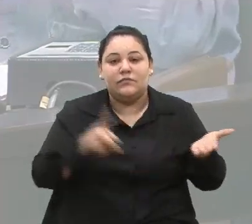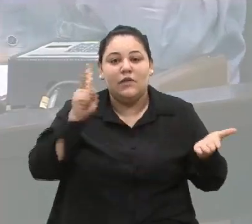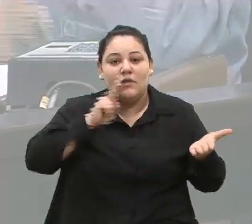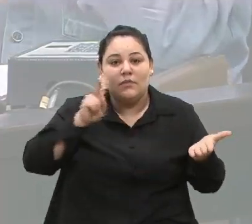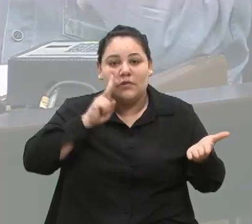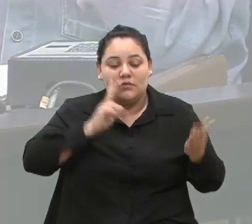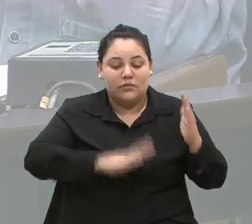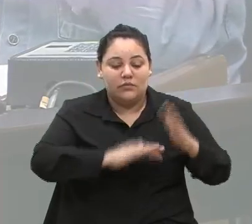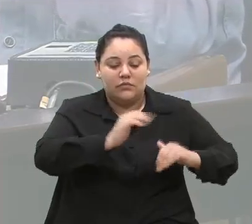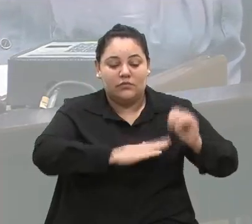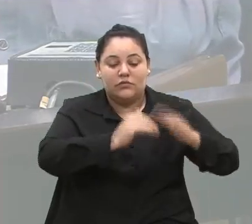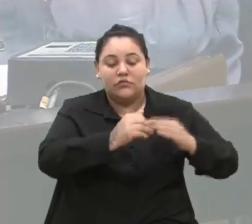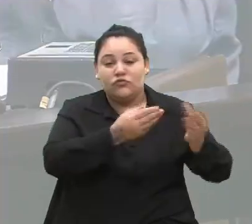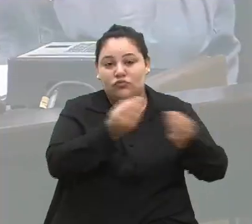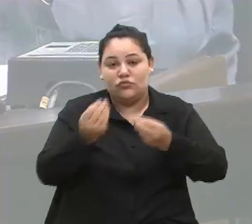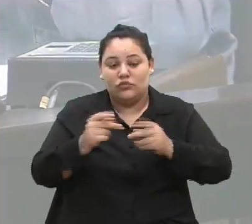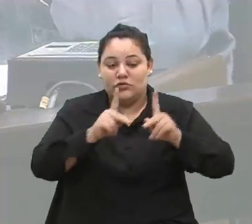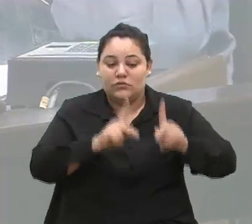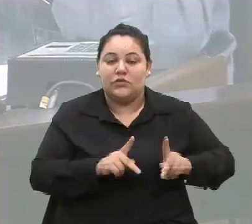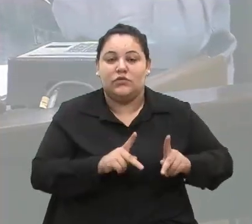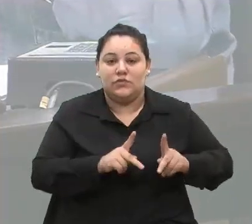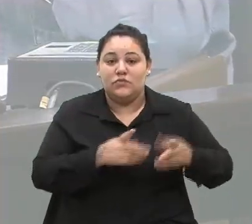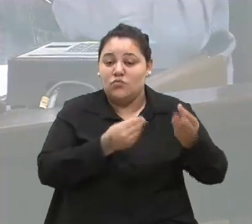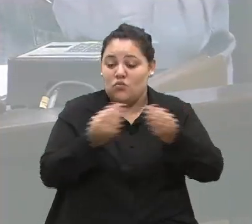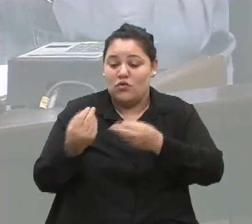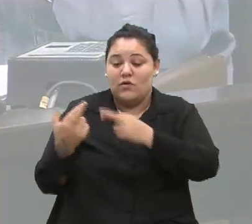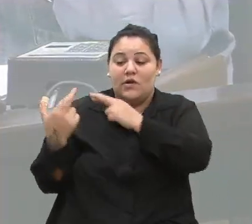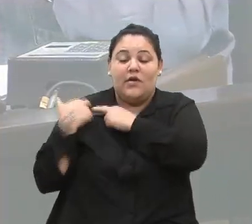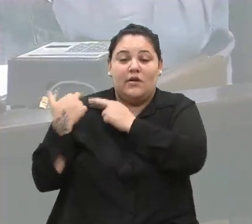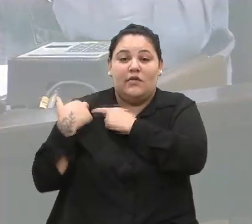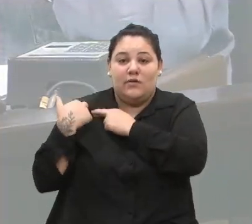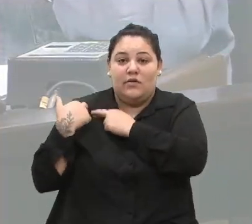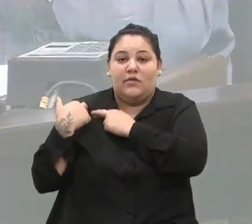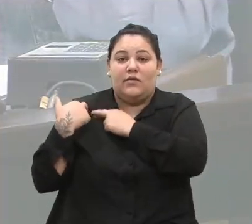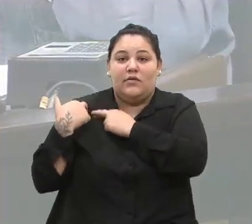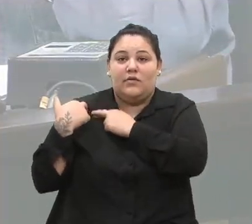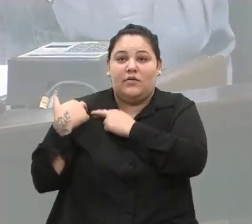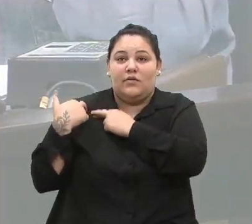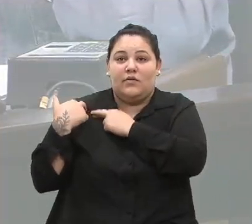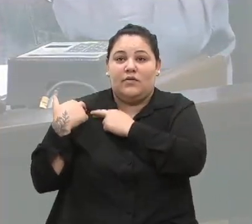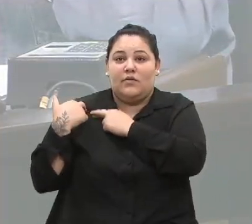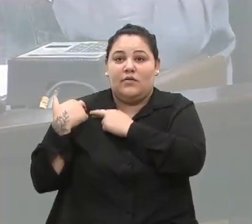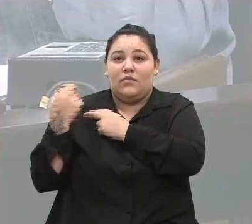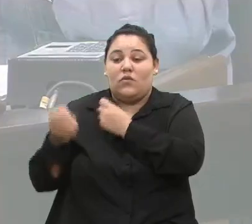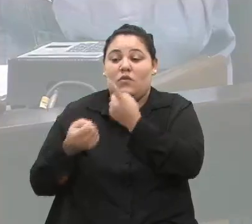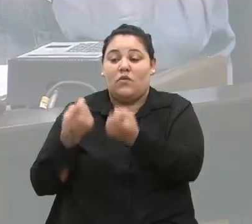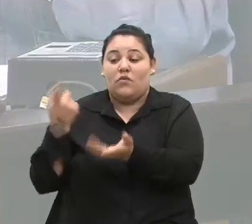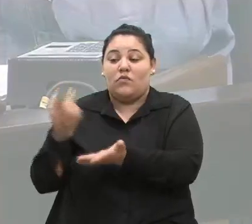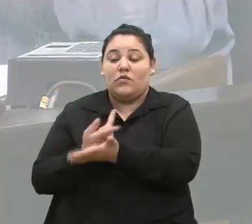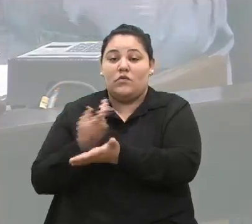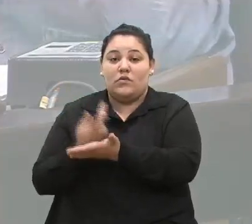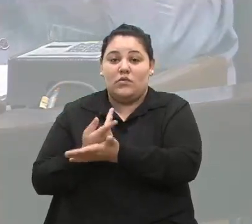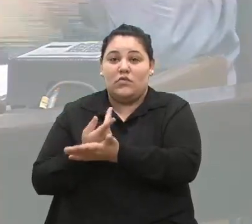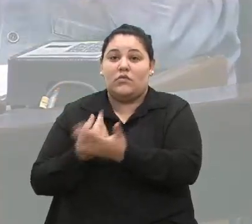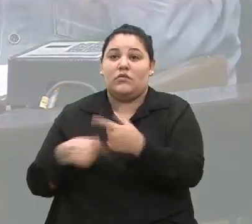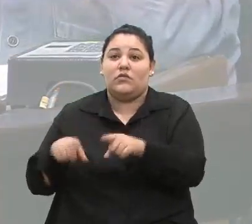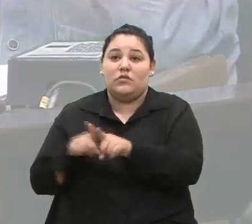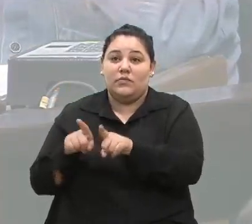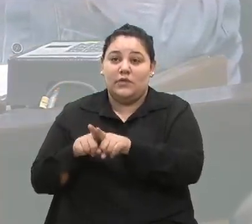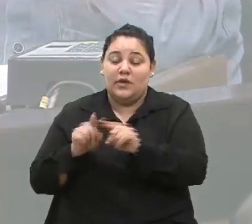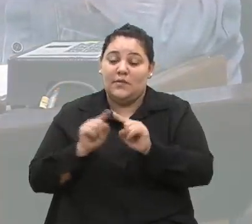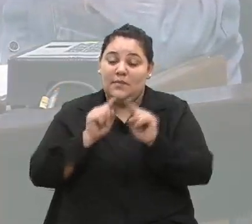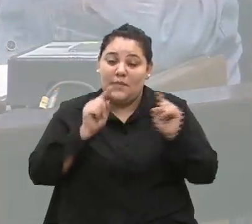de muitas mãos, com muita responsabilidade, com alguns erros, mas